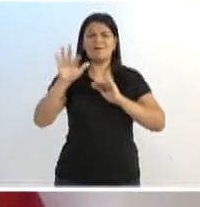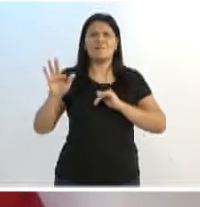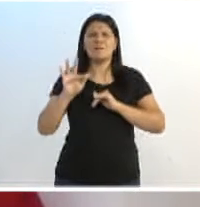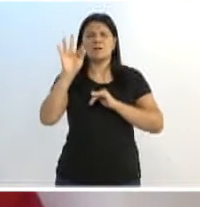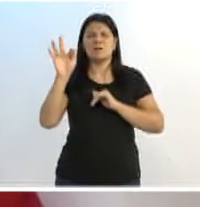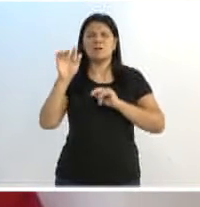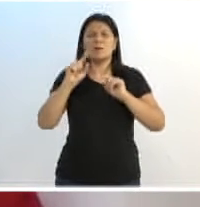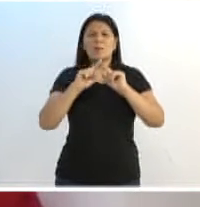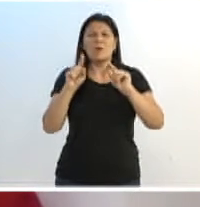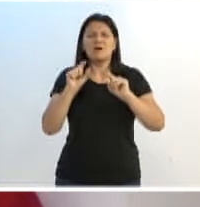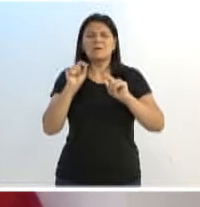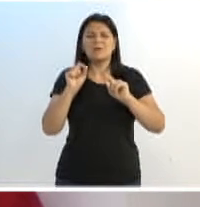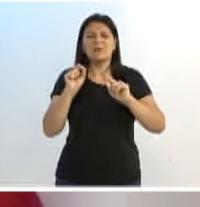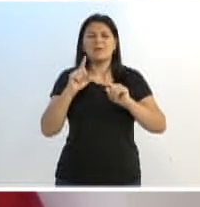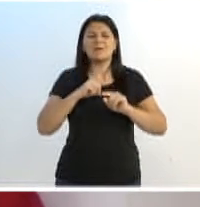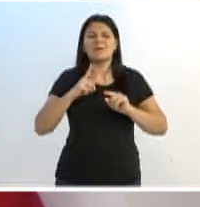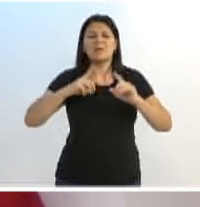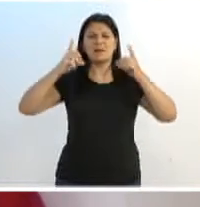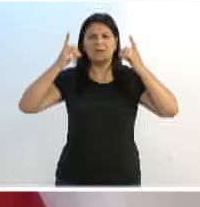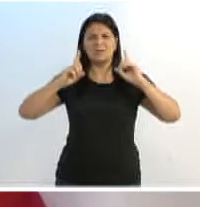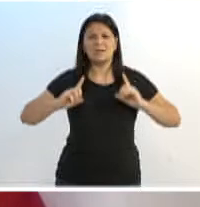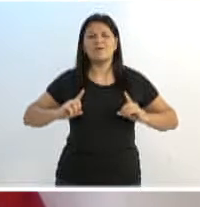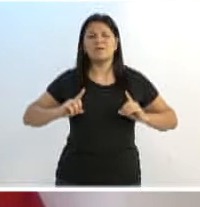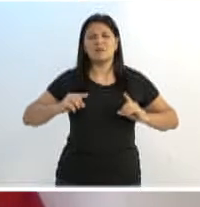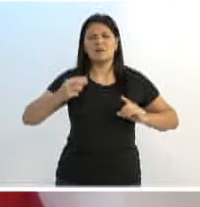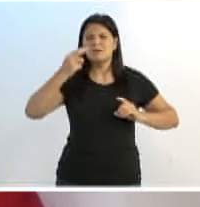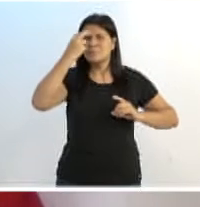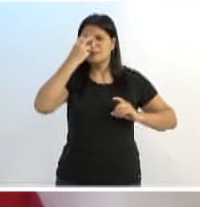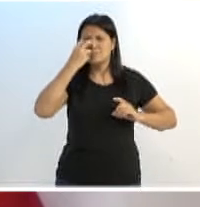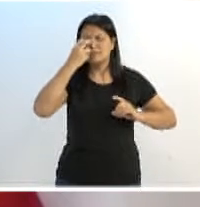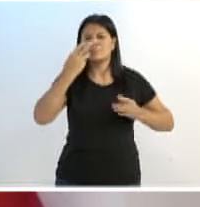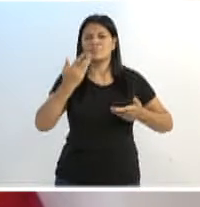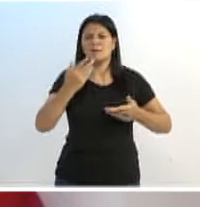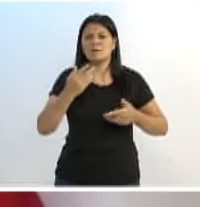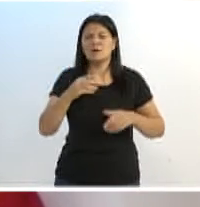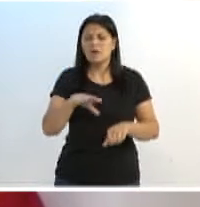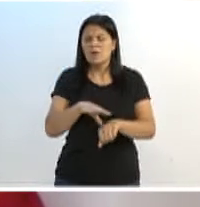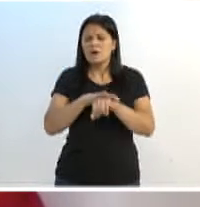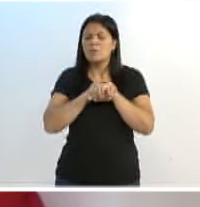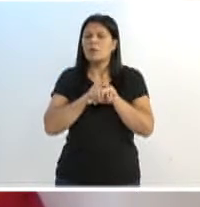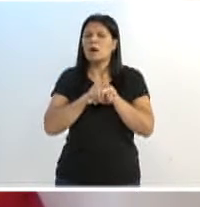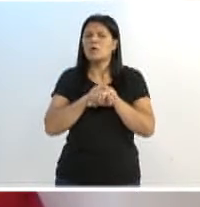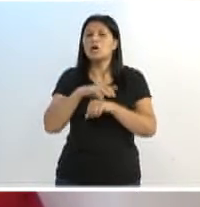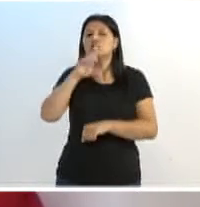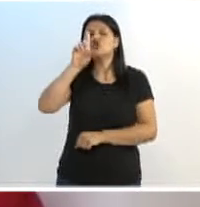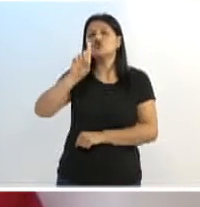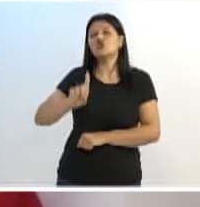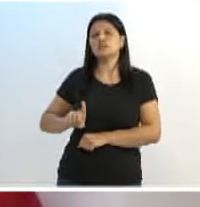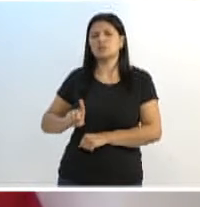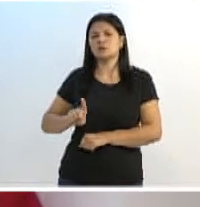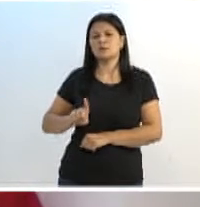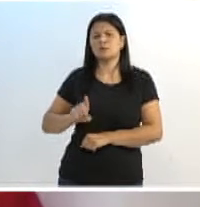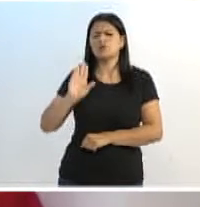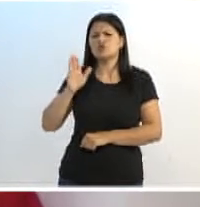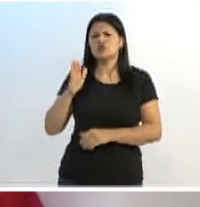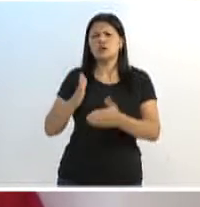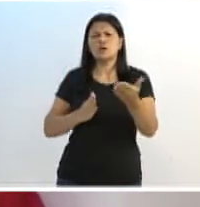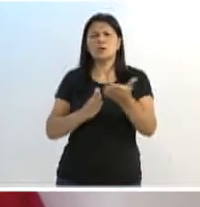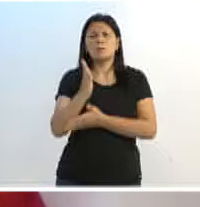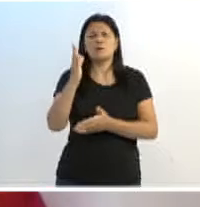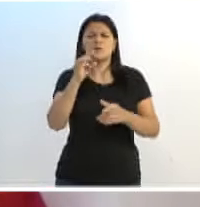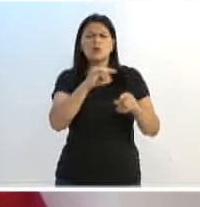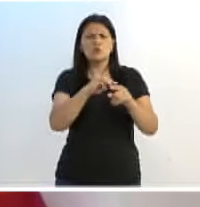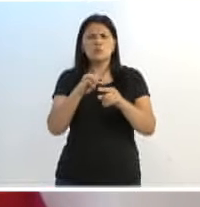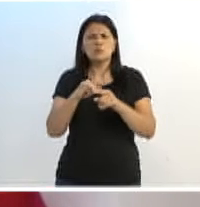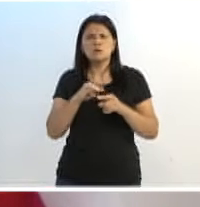deficiência visual seja entendida como uma deficiência, resguardando direitos dessas pessoas, vereador Maurício. Então já foi aprovado em vários municípios,